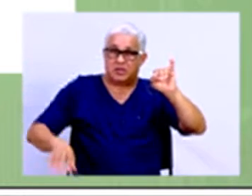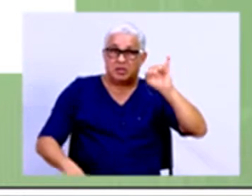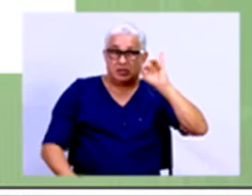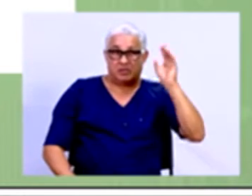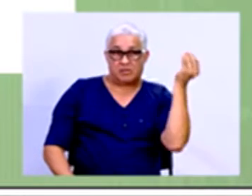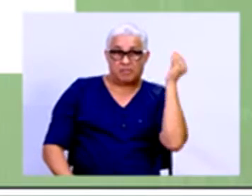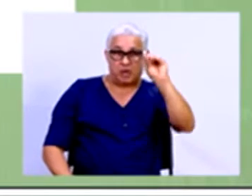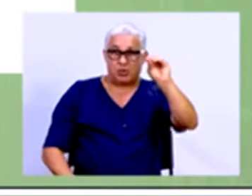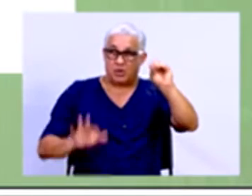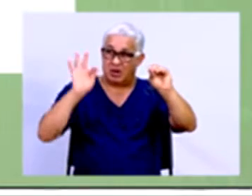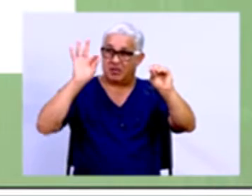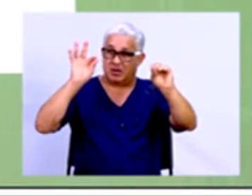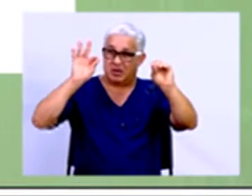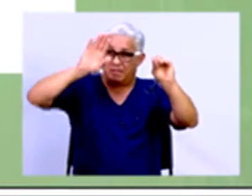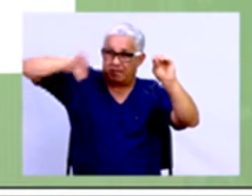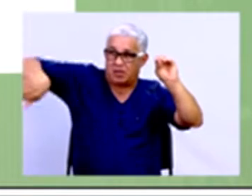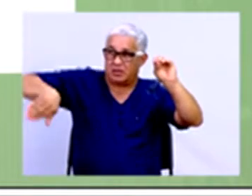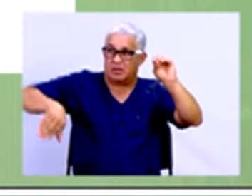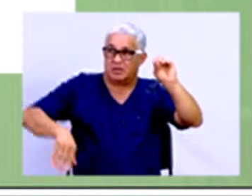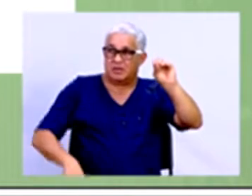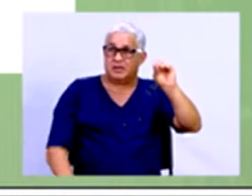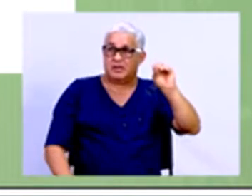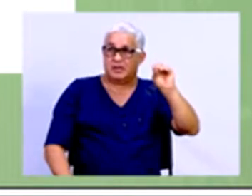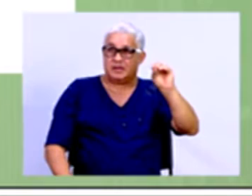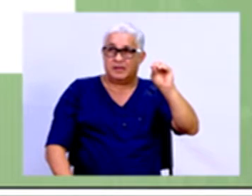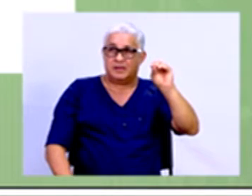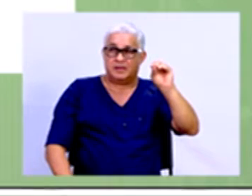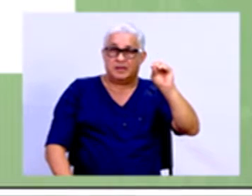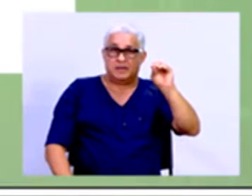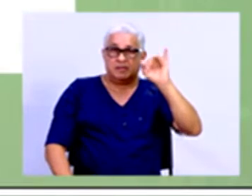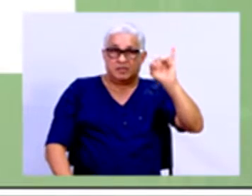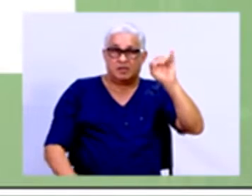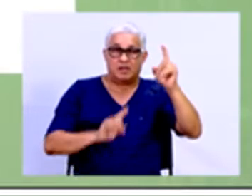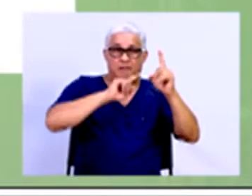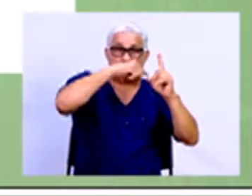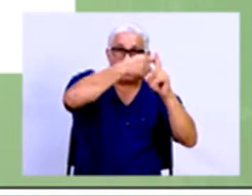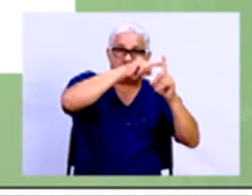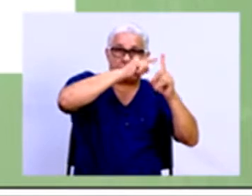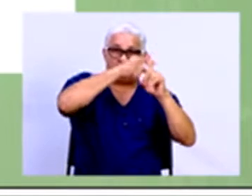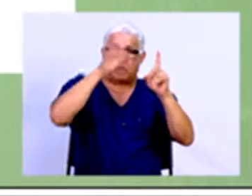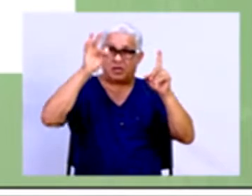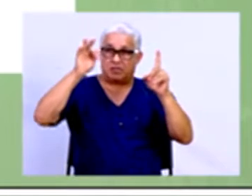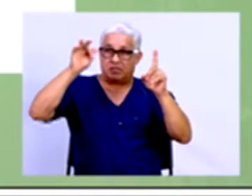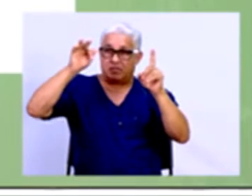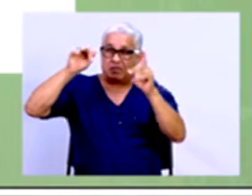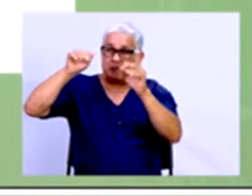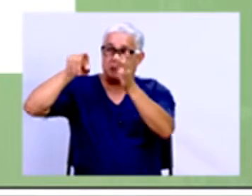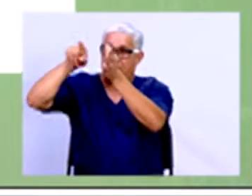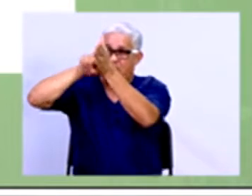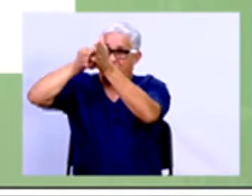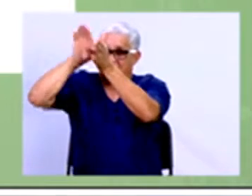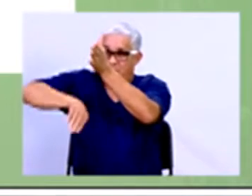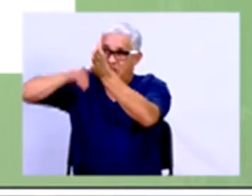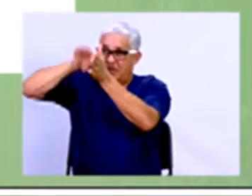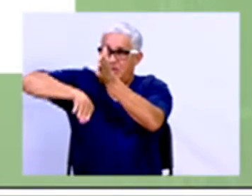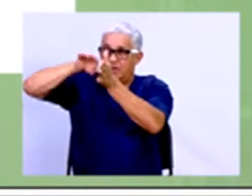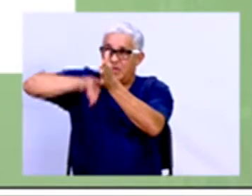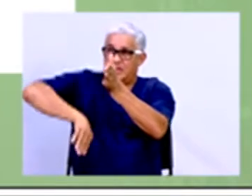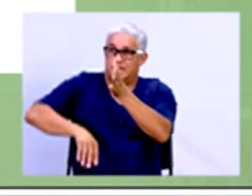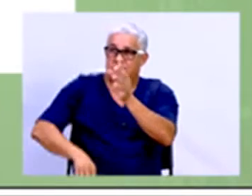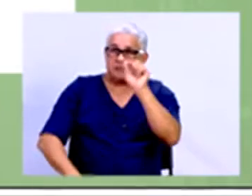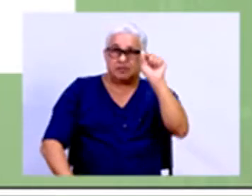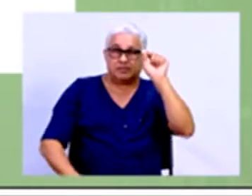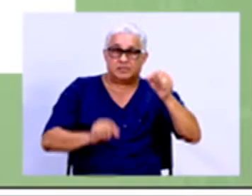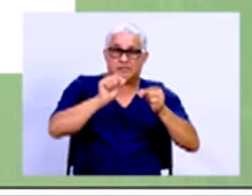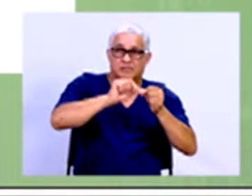somar de 1 em 1, e decrementar vai subtrair de 1 em 1. Né? Então, o que ele faz? Faz esses